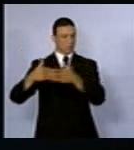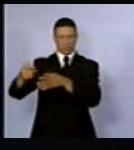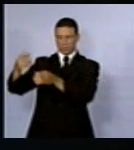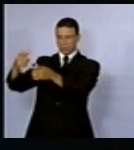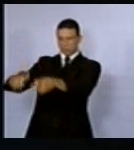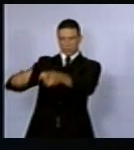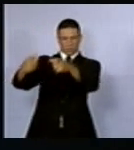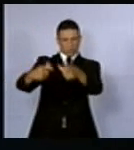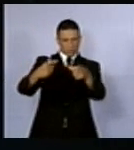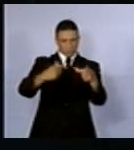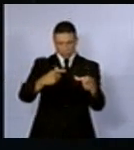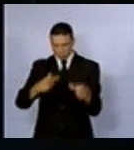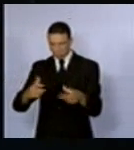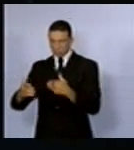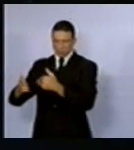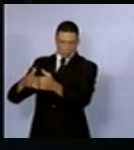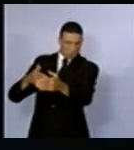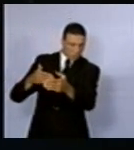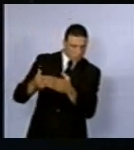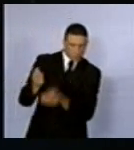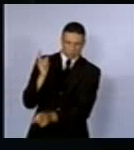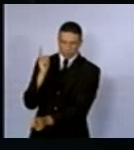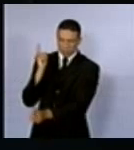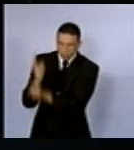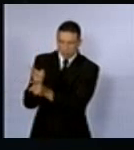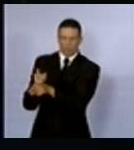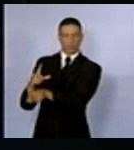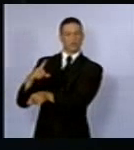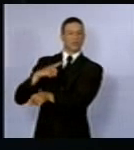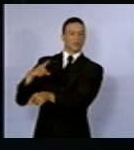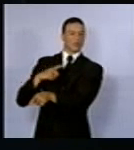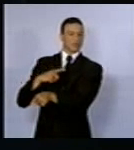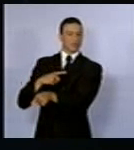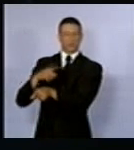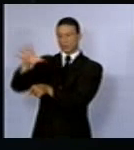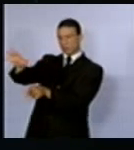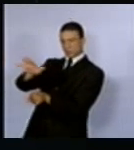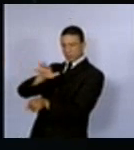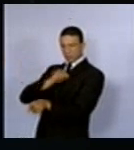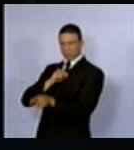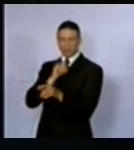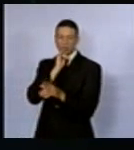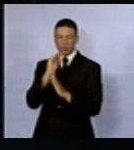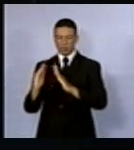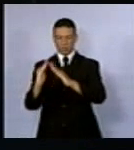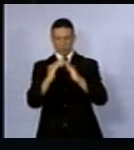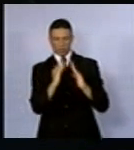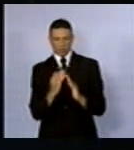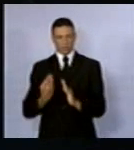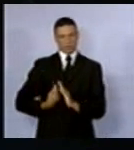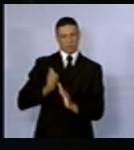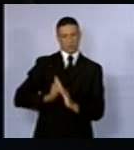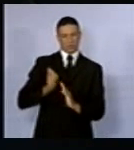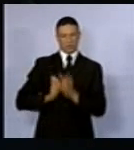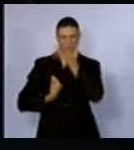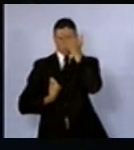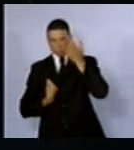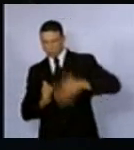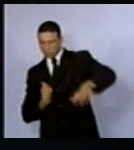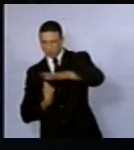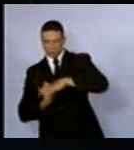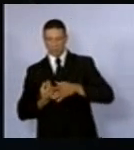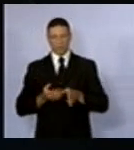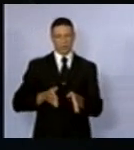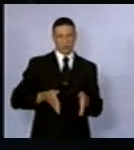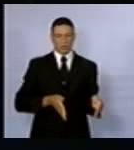em qualquer lugar, nós sempre encontraríamos a questão de que ali próximo tem alguém, ali próximo tem uma via